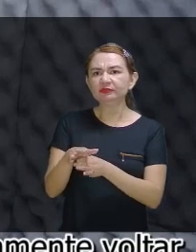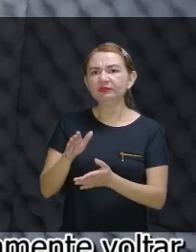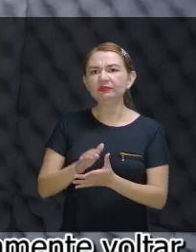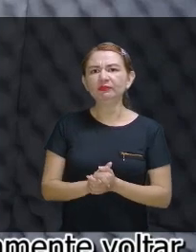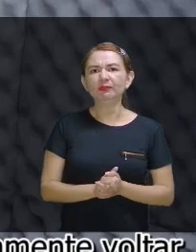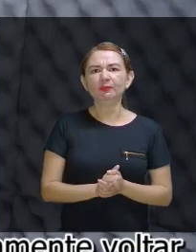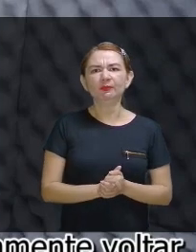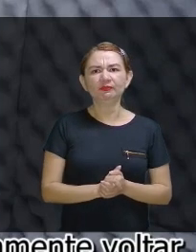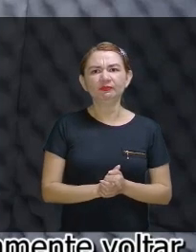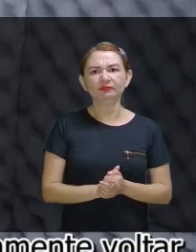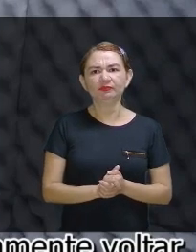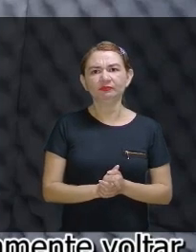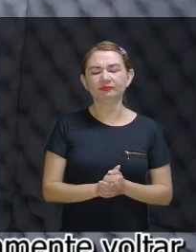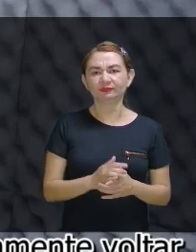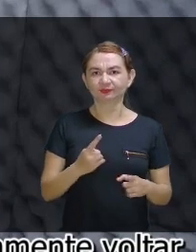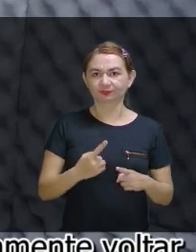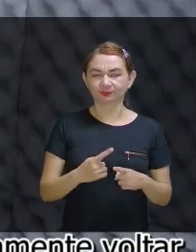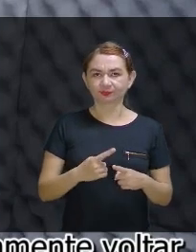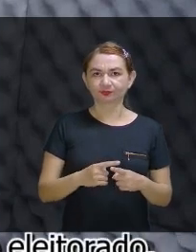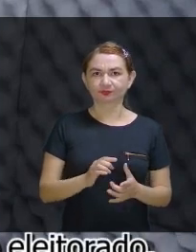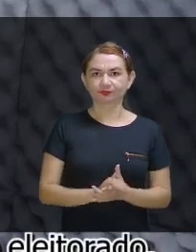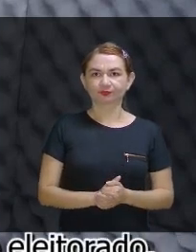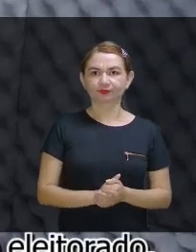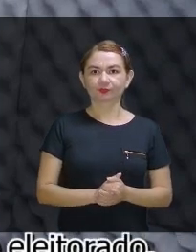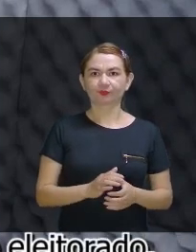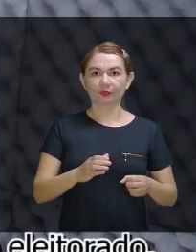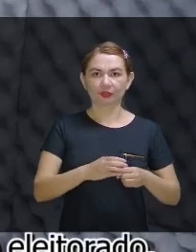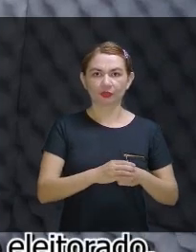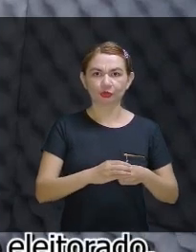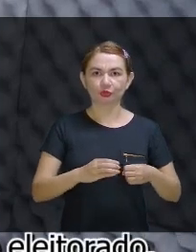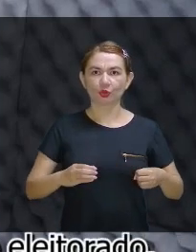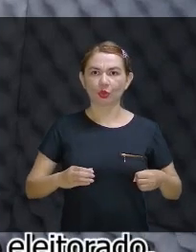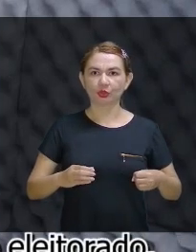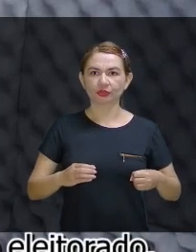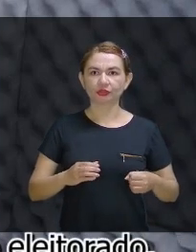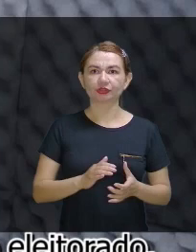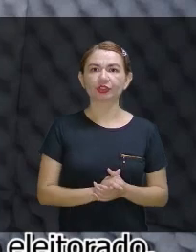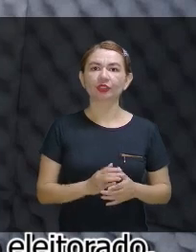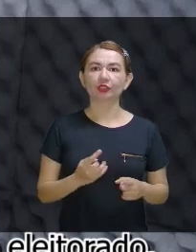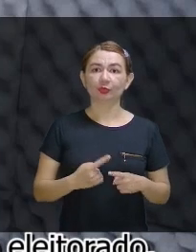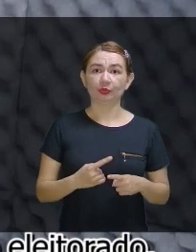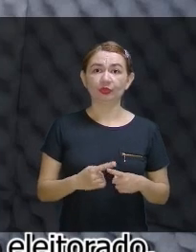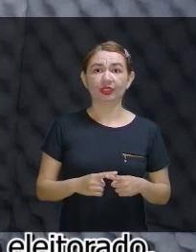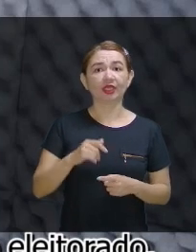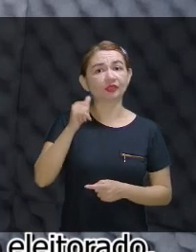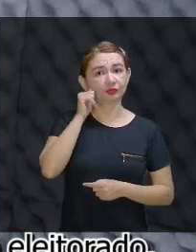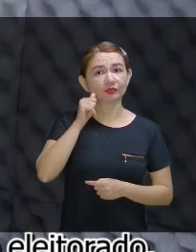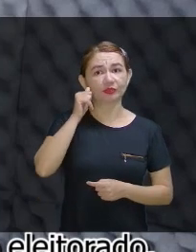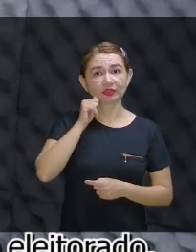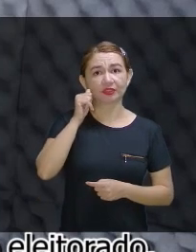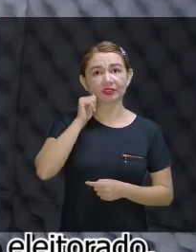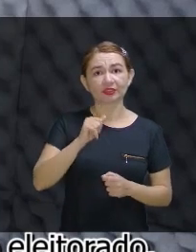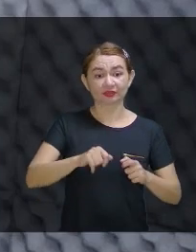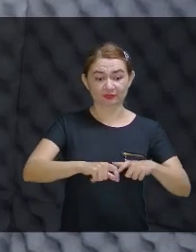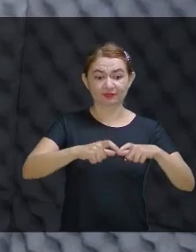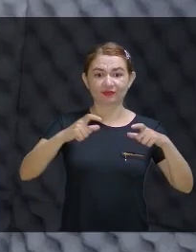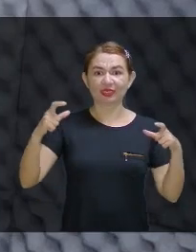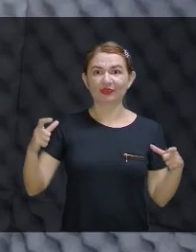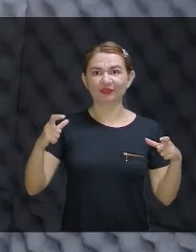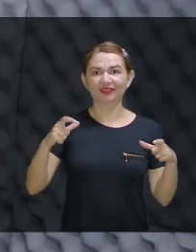dar é justamente voltar à questão das cotas, porque as mulheres, elas são maioria do